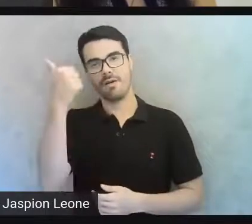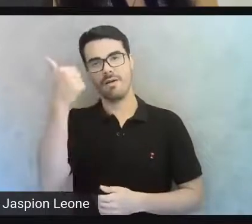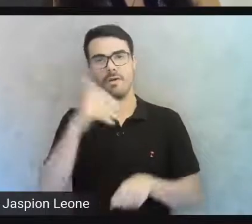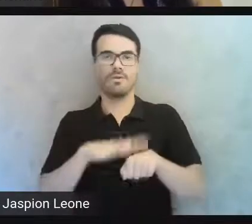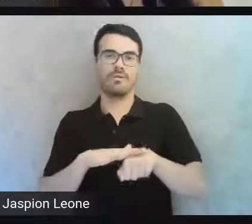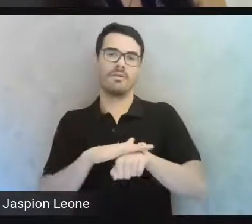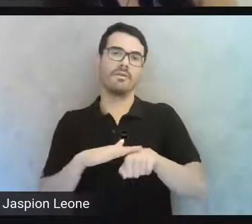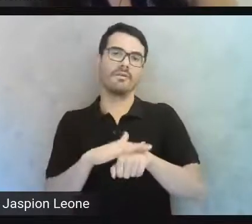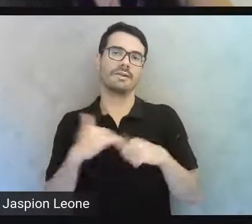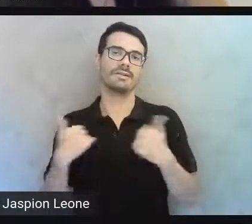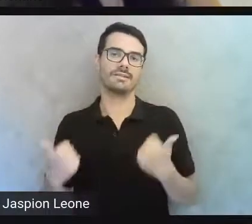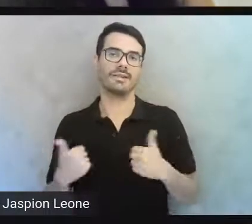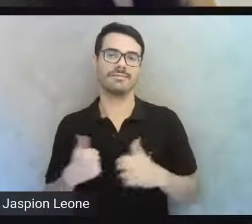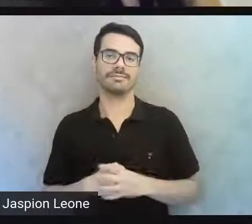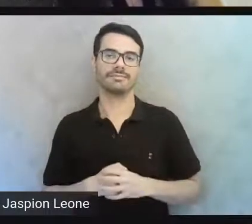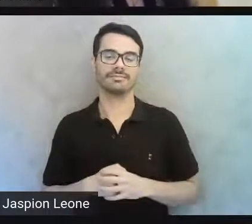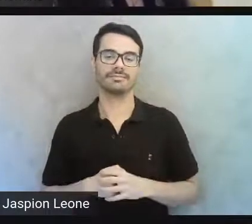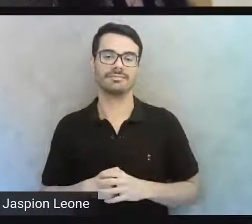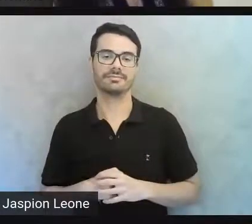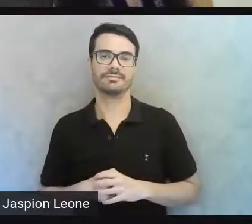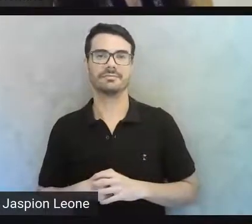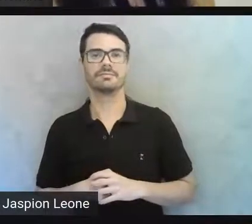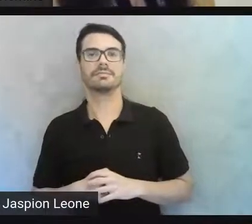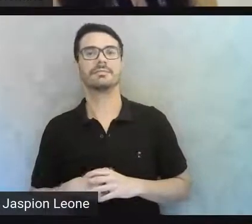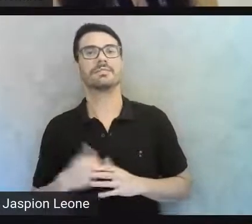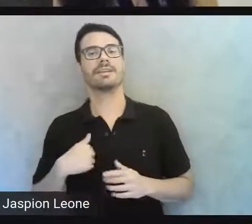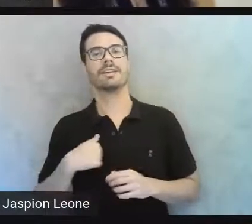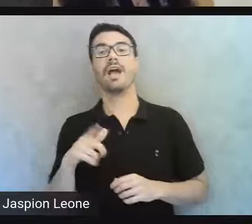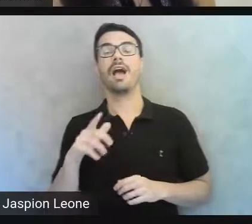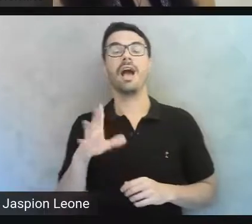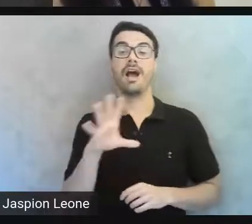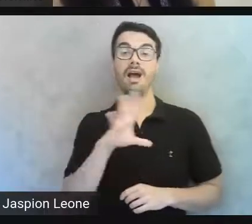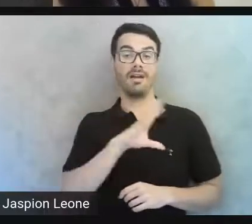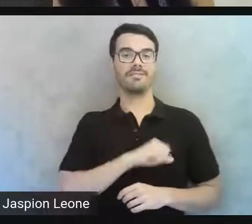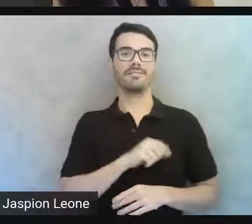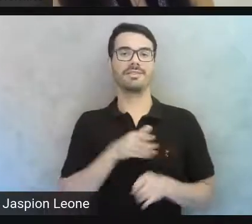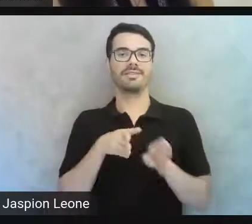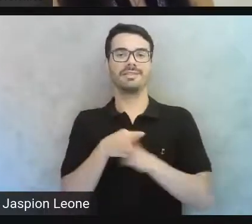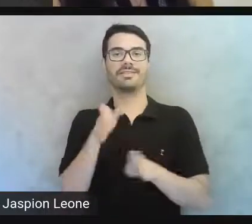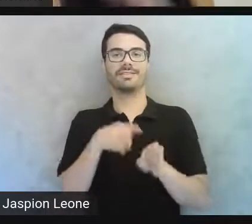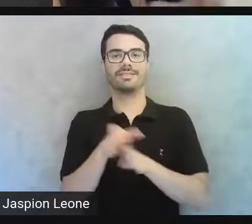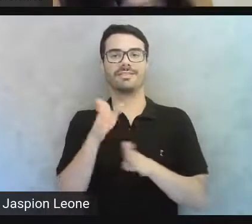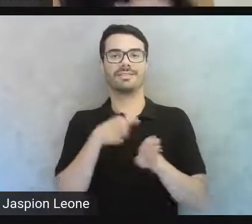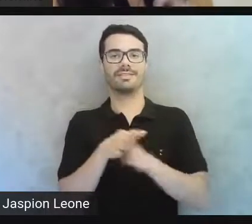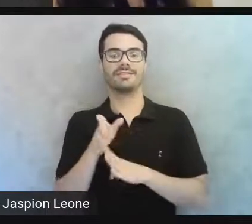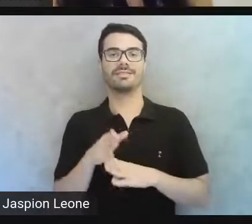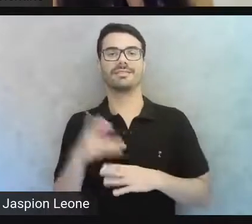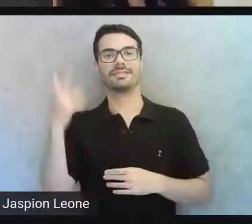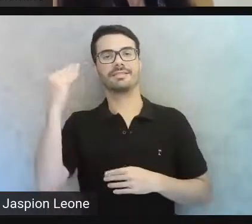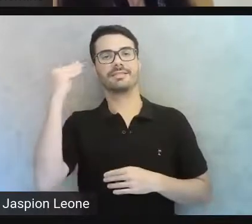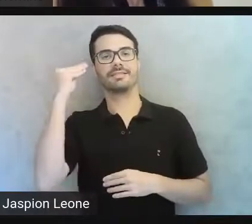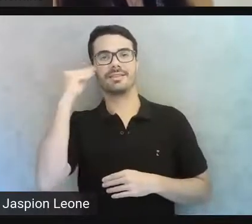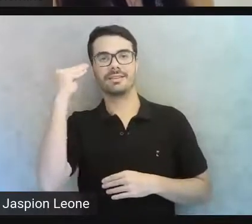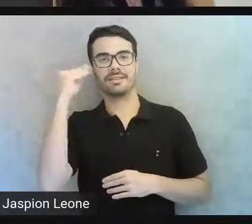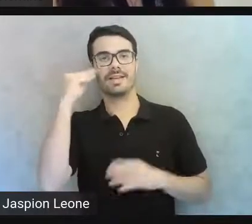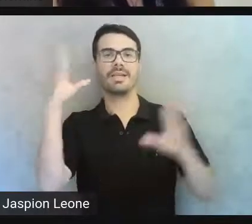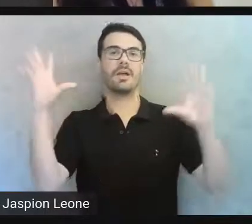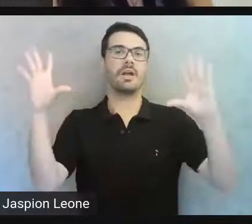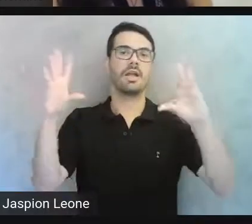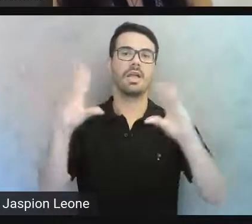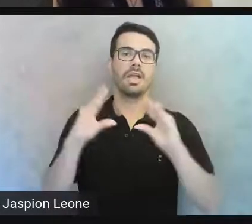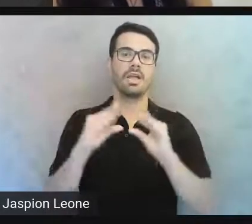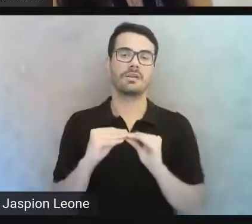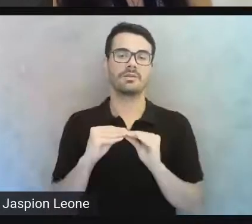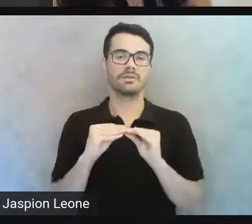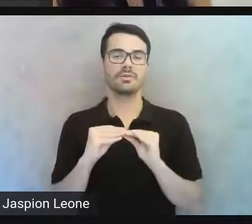Perfeito. Muito bom. É muito bom, gente. Adorei as contribuições. Eu acho que é isso, né? Tentando trazer um resuminho, né?